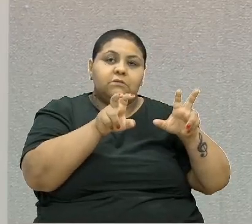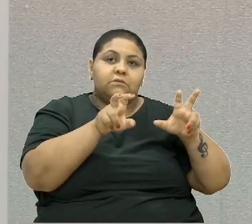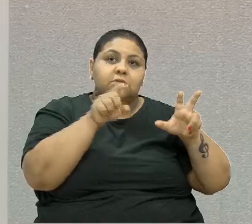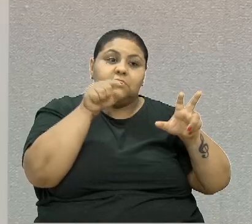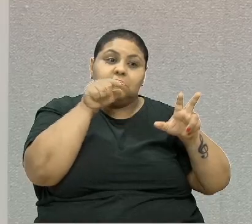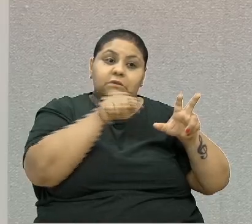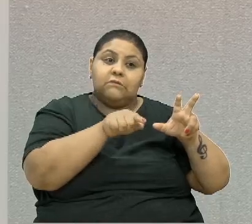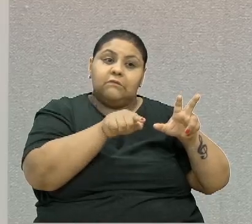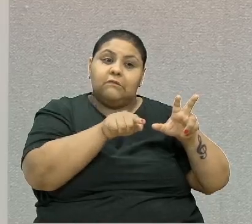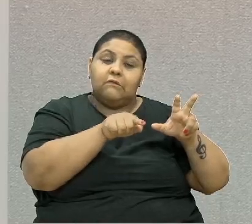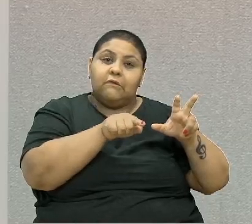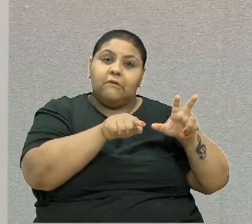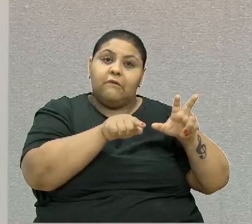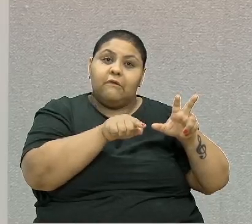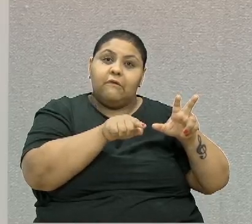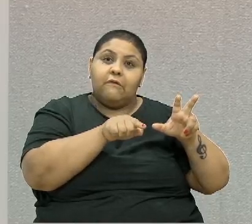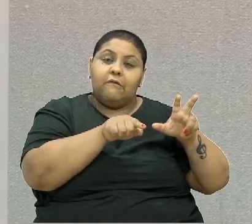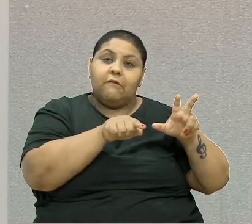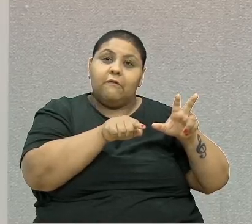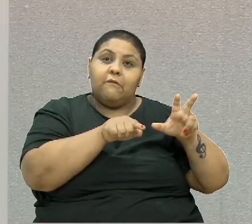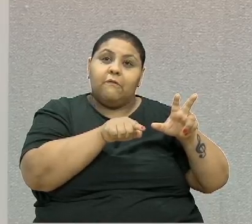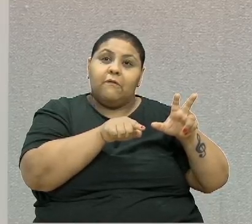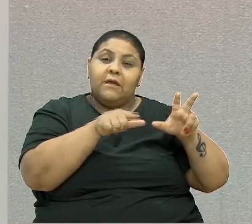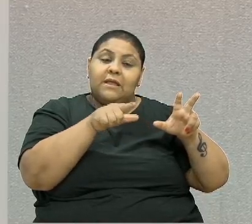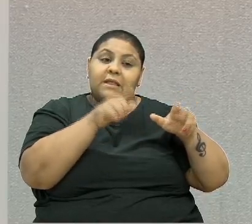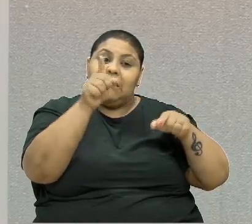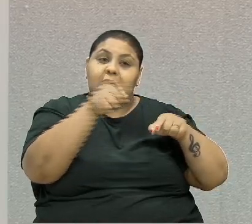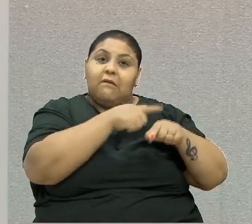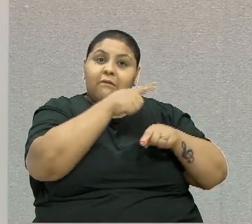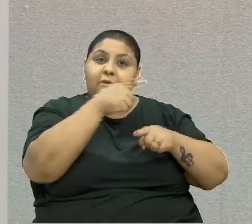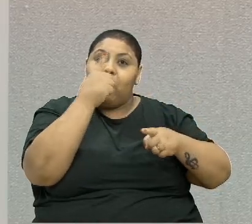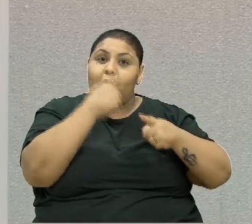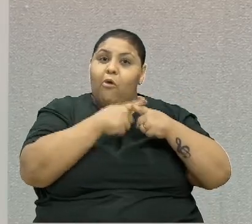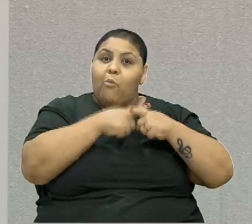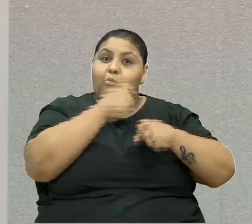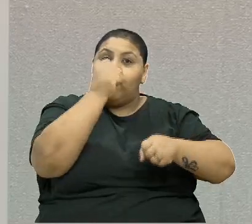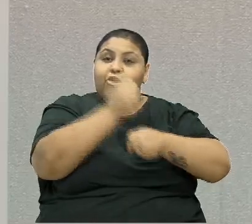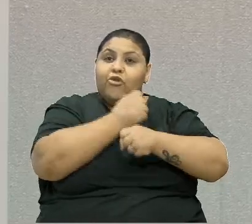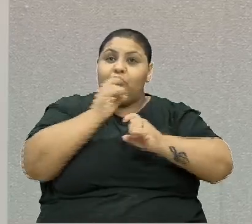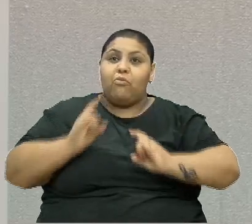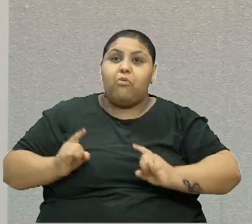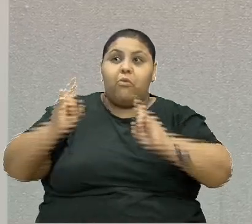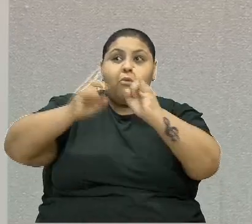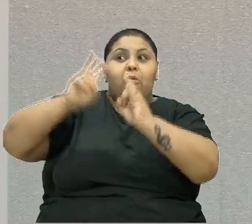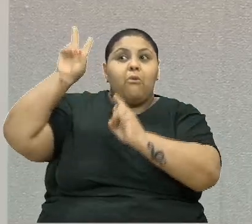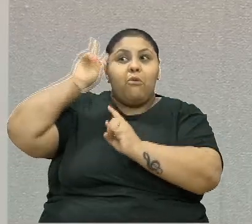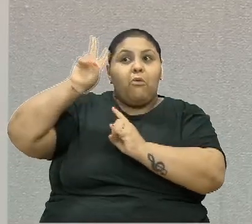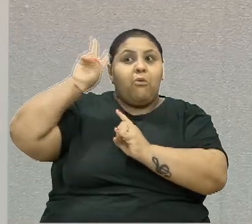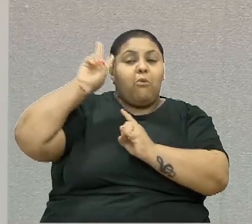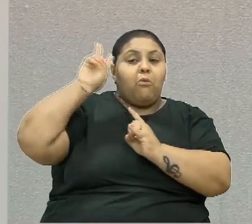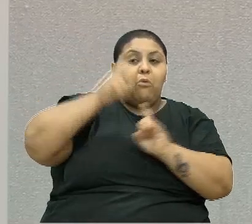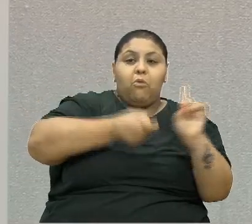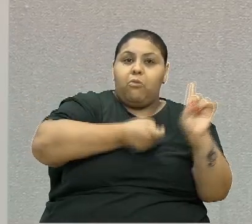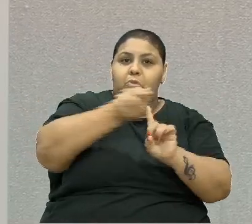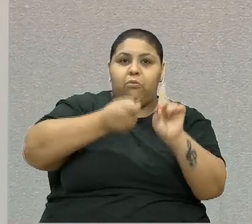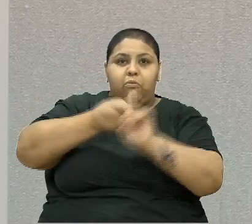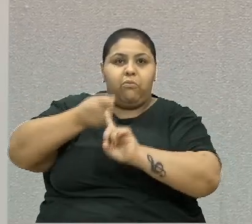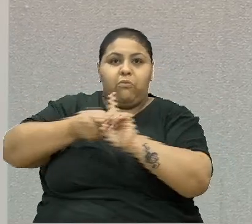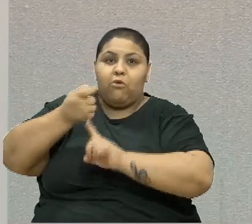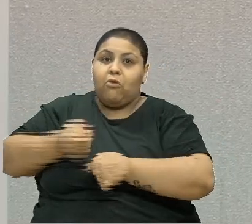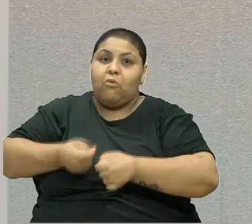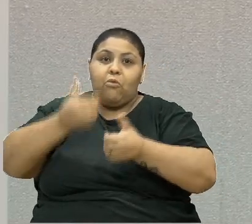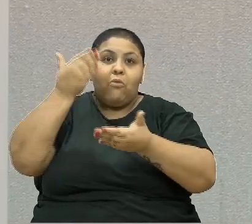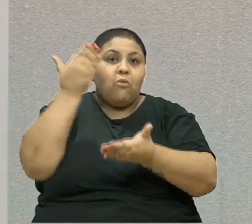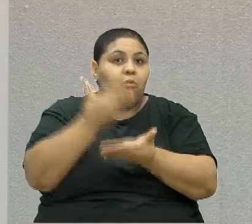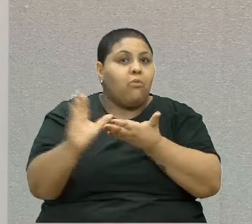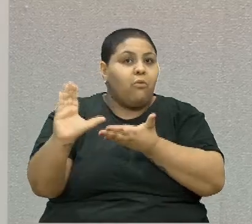ficou trancado dentro da prefeitura devido à reforma de um prédio histórico durante muitos meses e quase